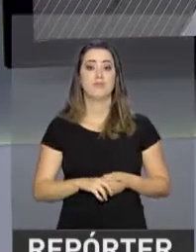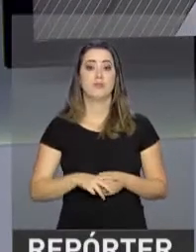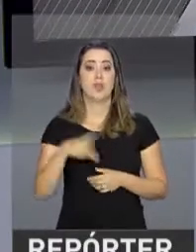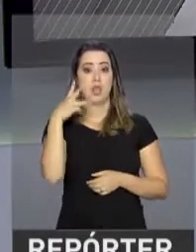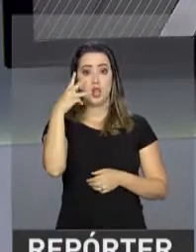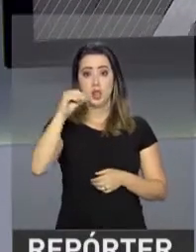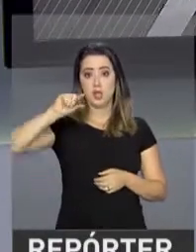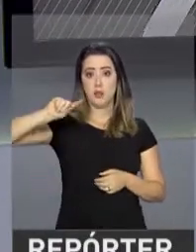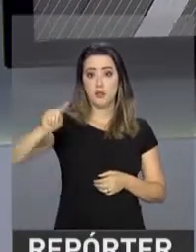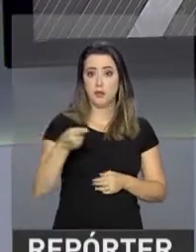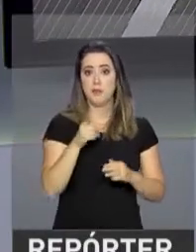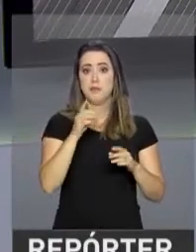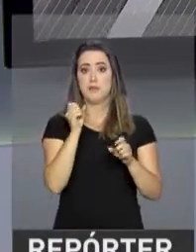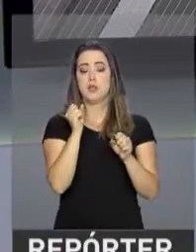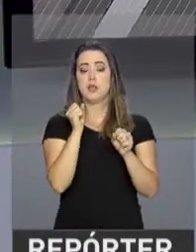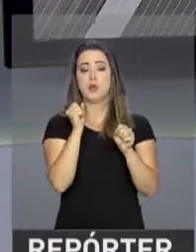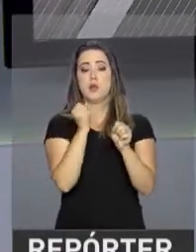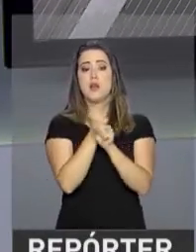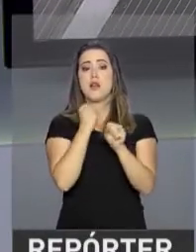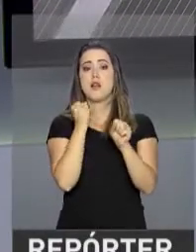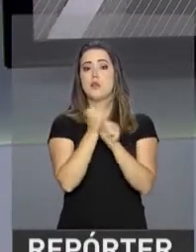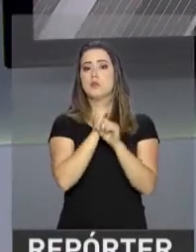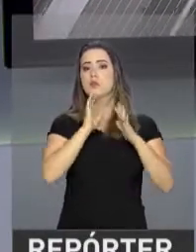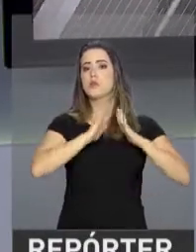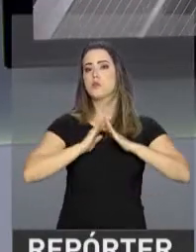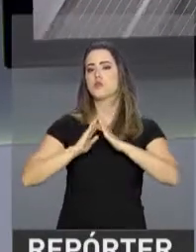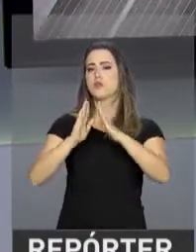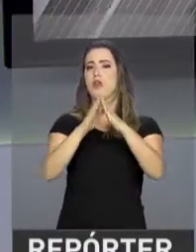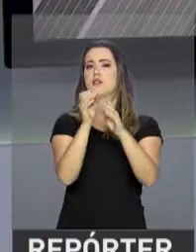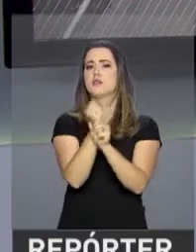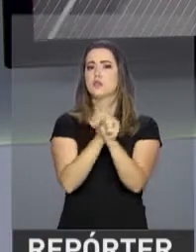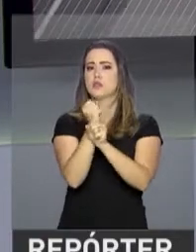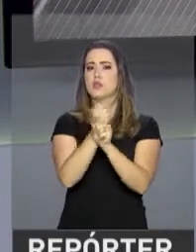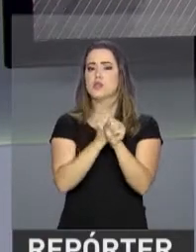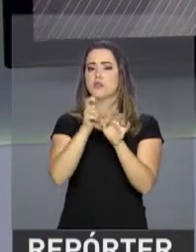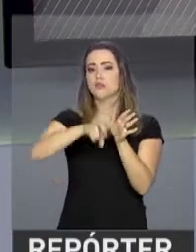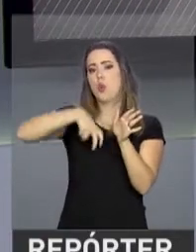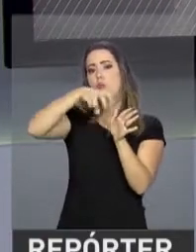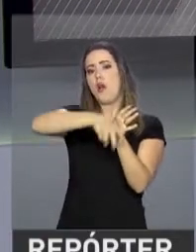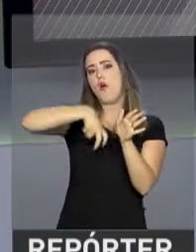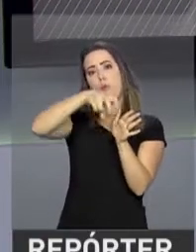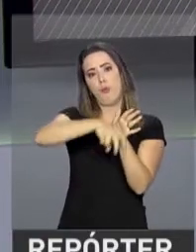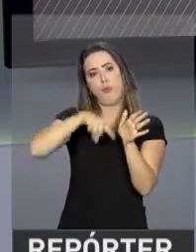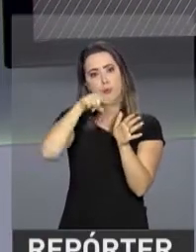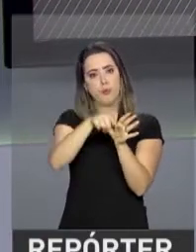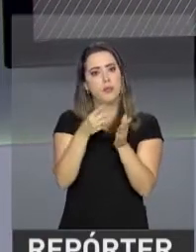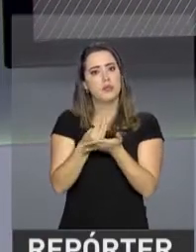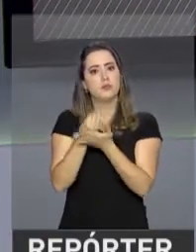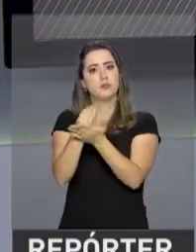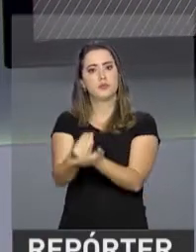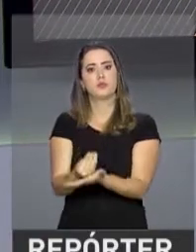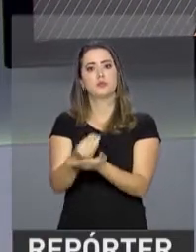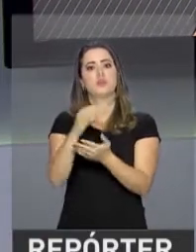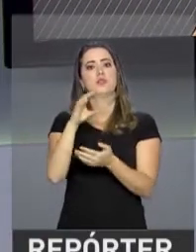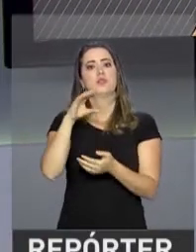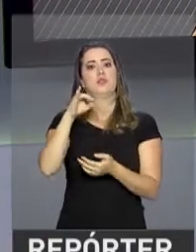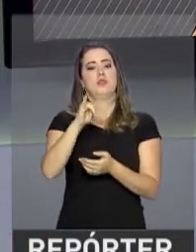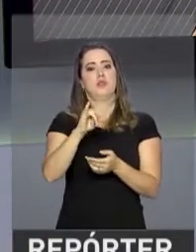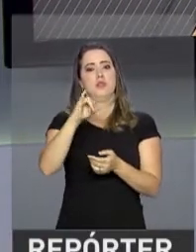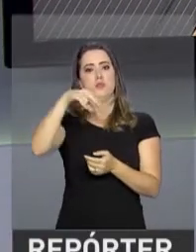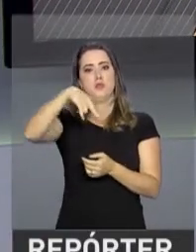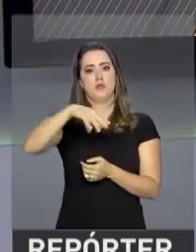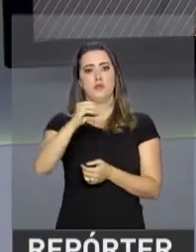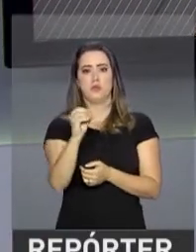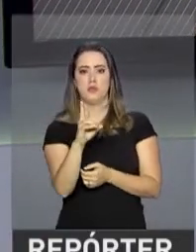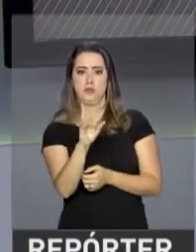rurais por ano esta é a média histórica de entregas de casas em assentamentos pelo instituto nacional de colonização e reforma